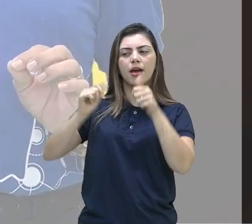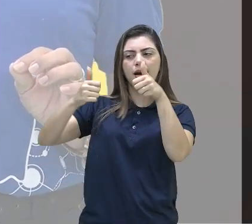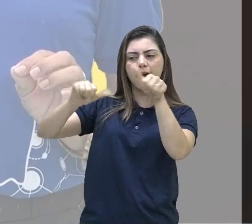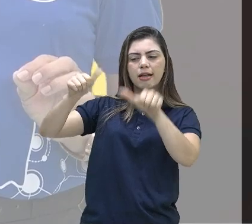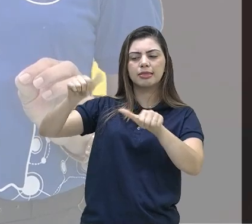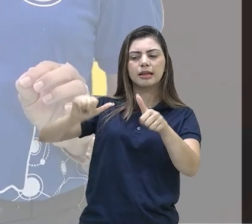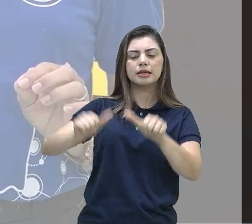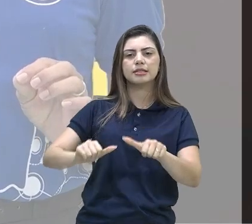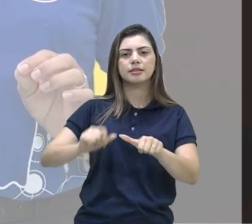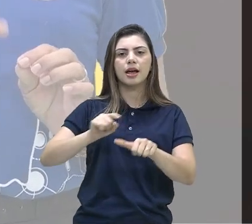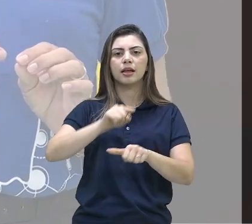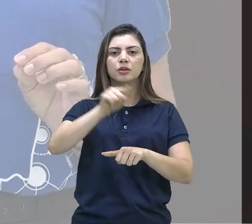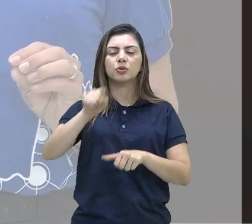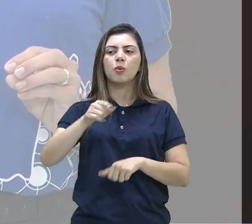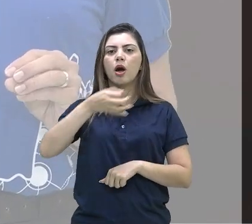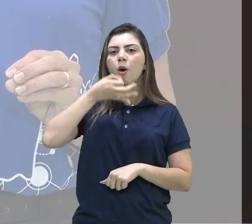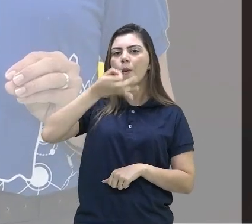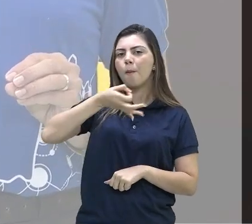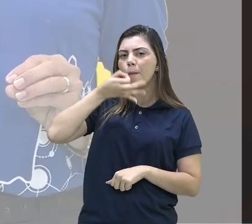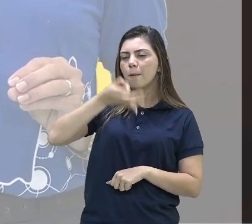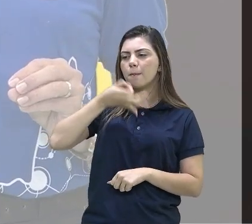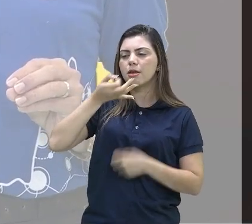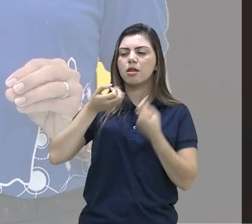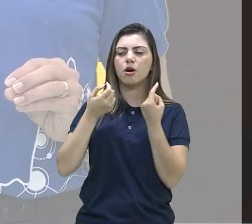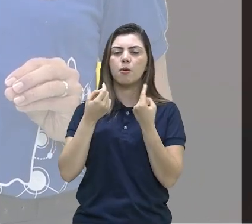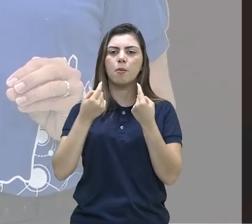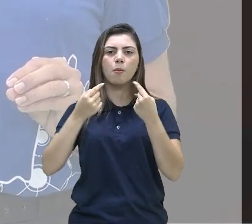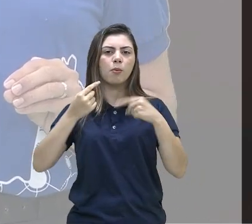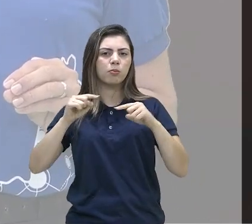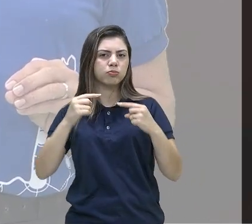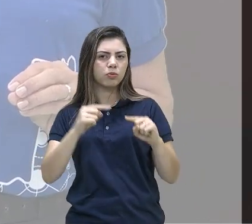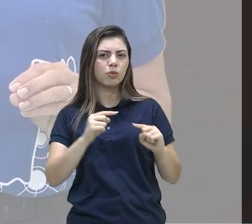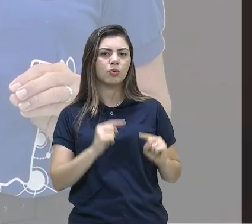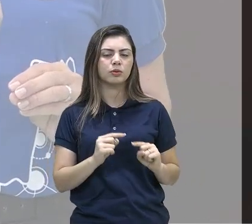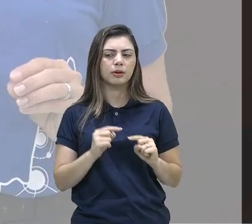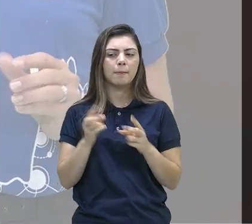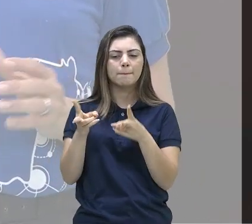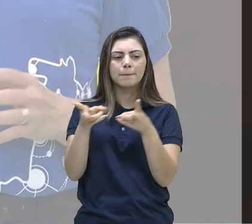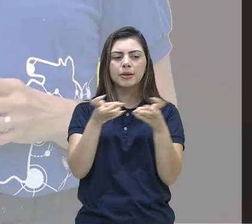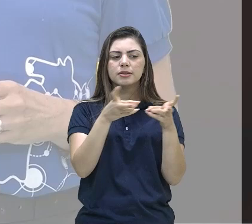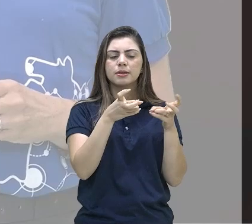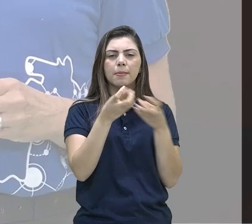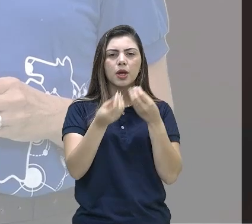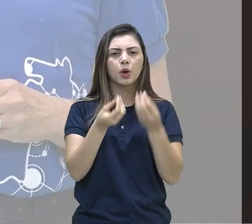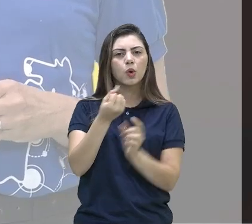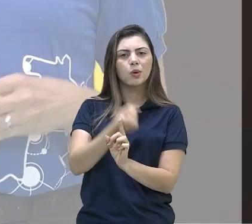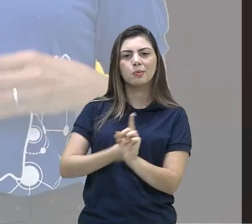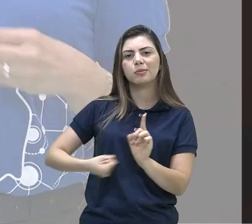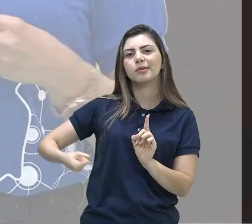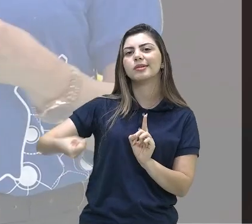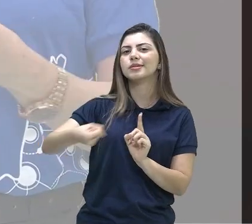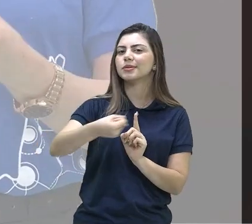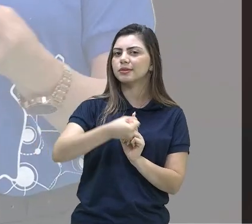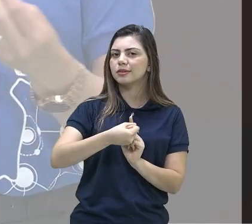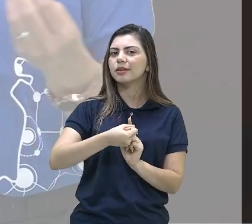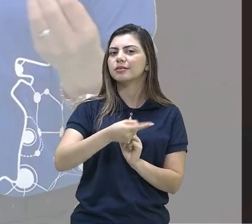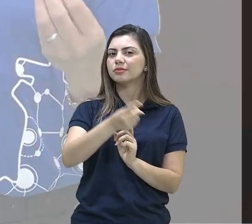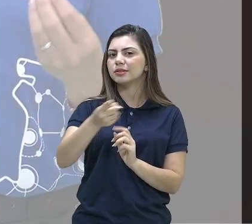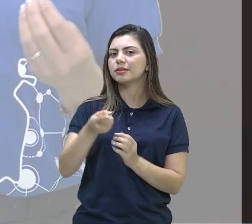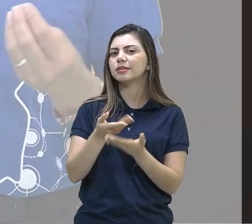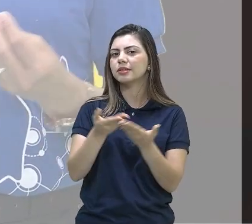seu olhar crítico, essa percepção sobre a sociedade que te cerca. Existe